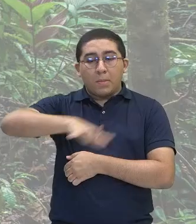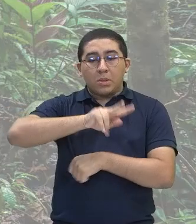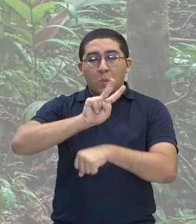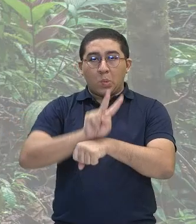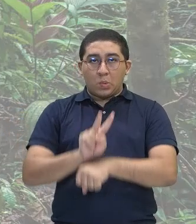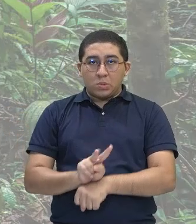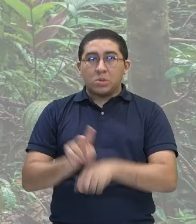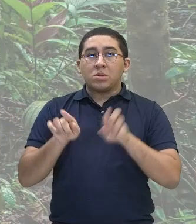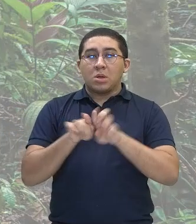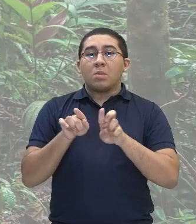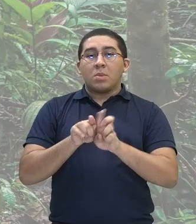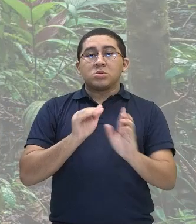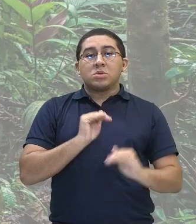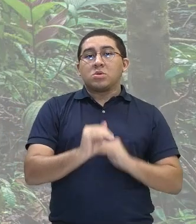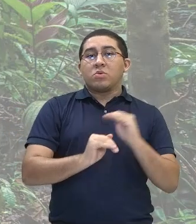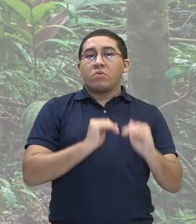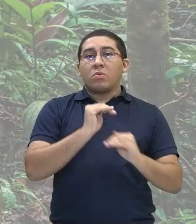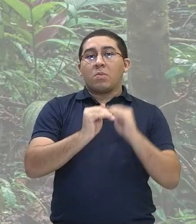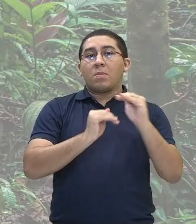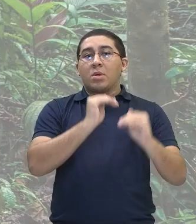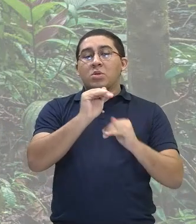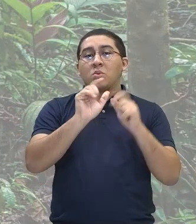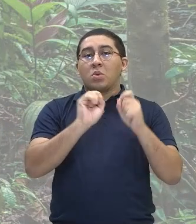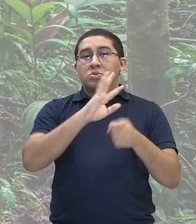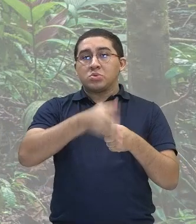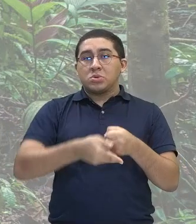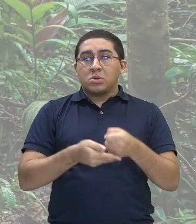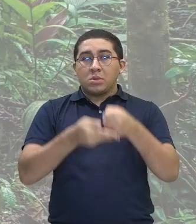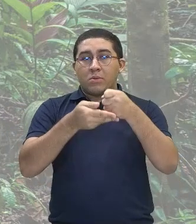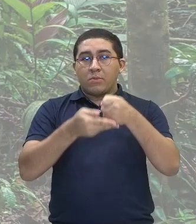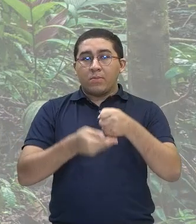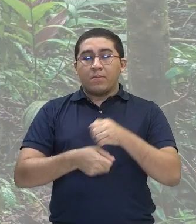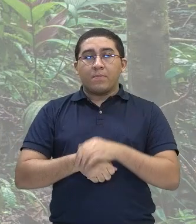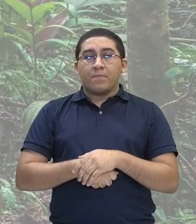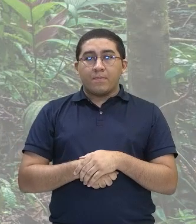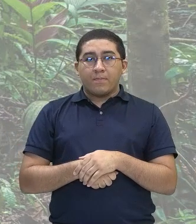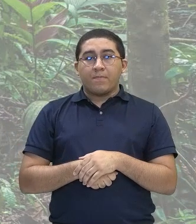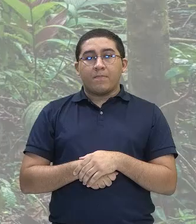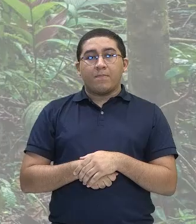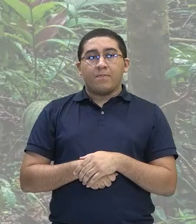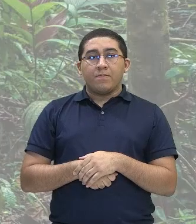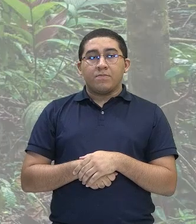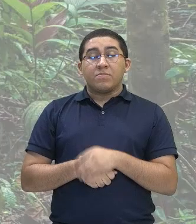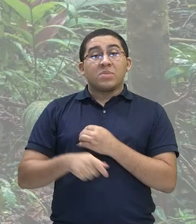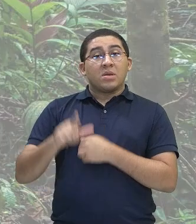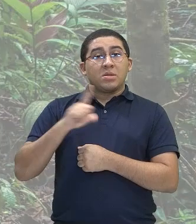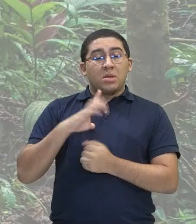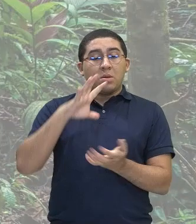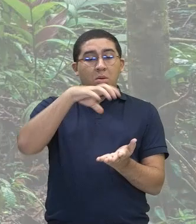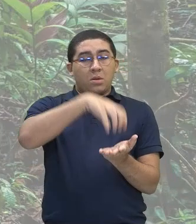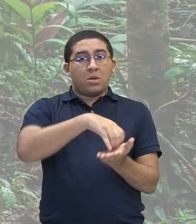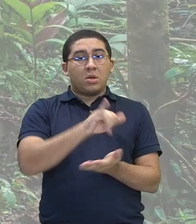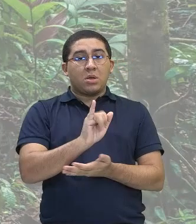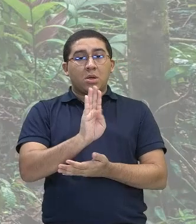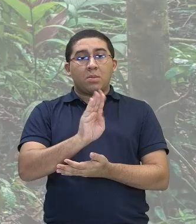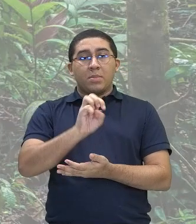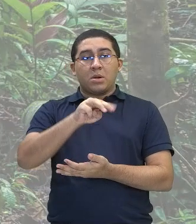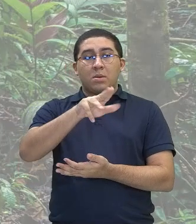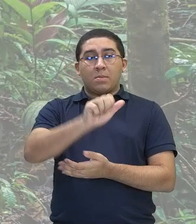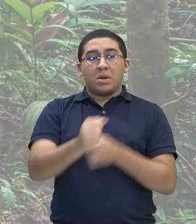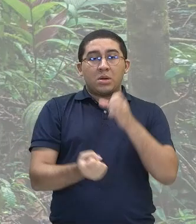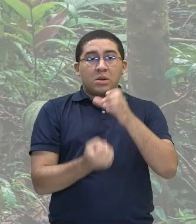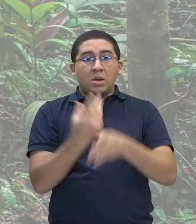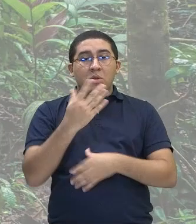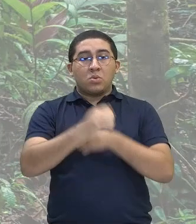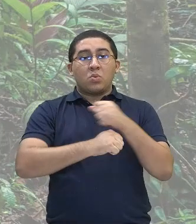de desenvolvimento sustentável. E um deles, né, vai ser o IBAMA, que foi criado em 1989, e